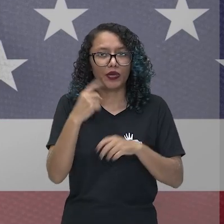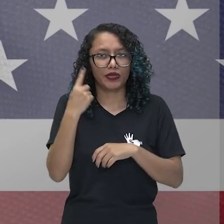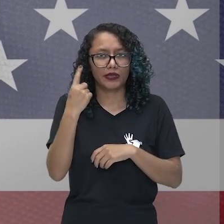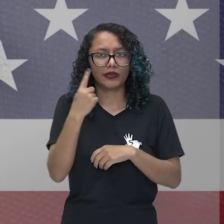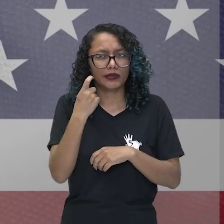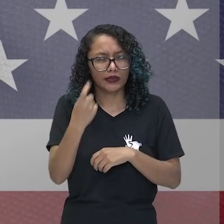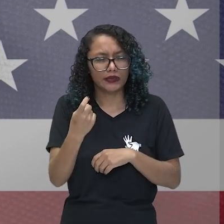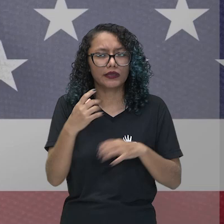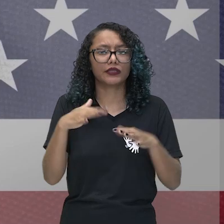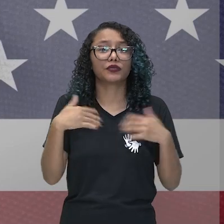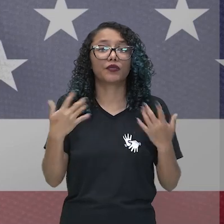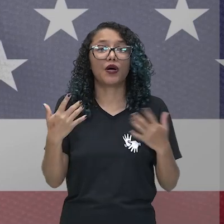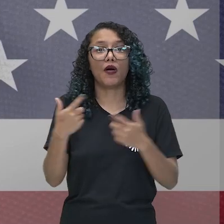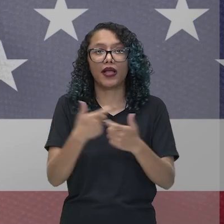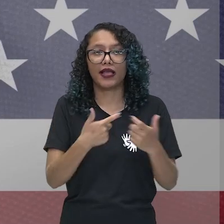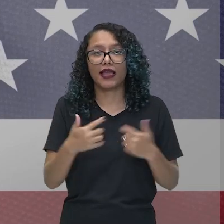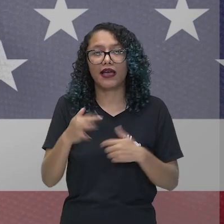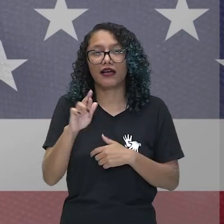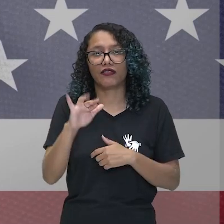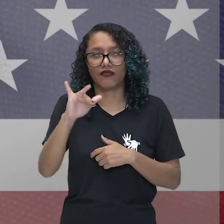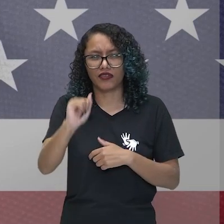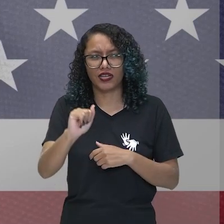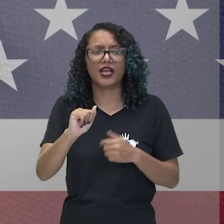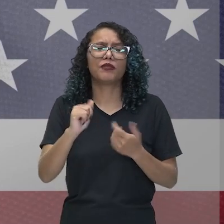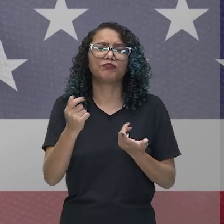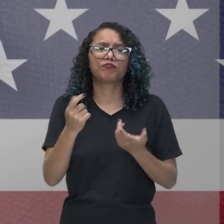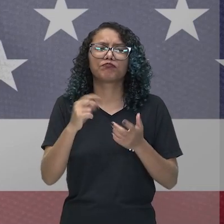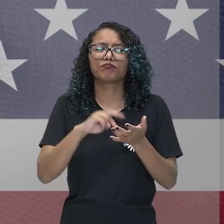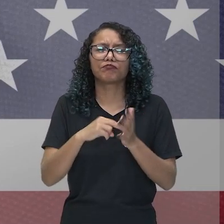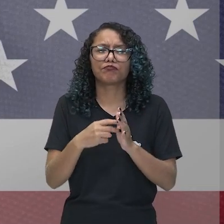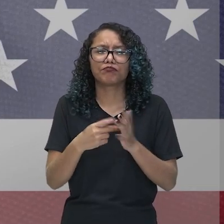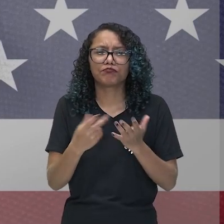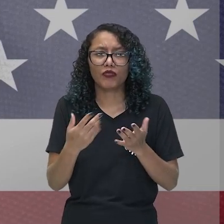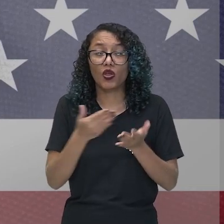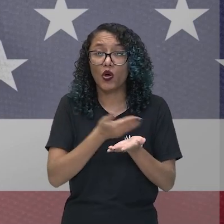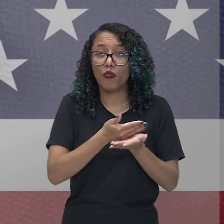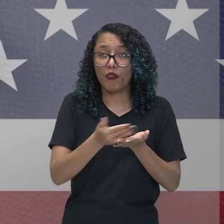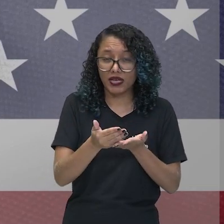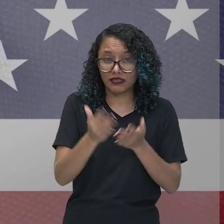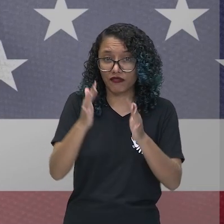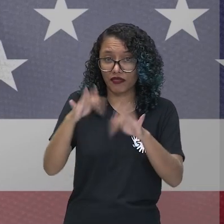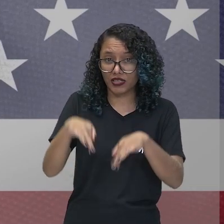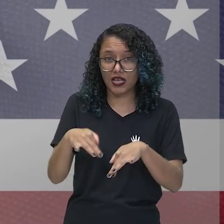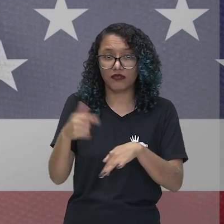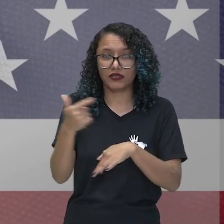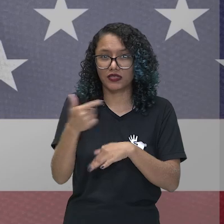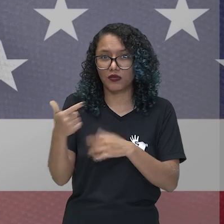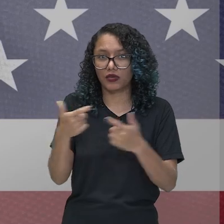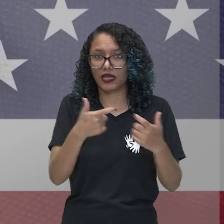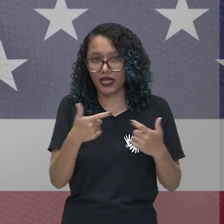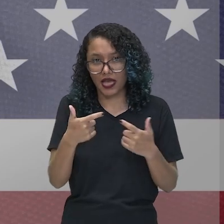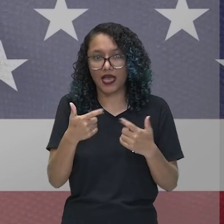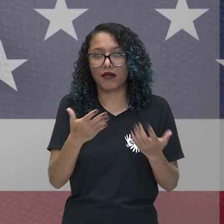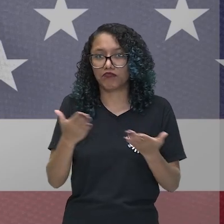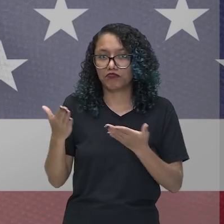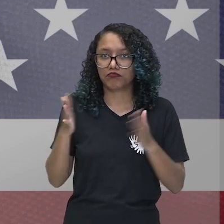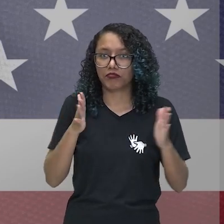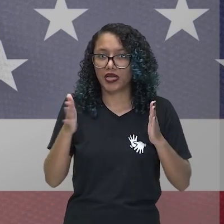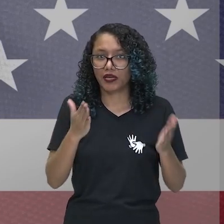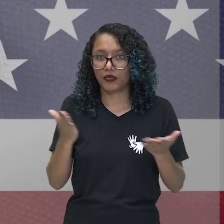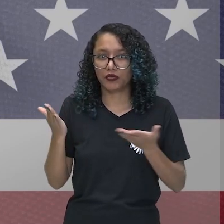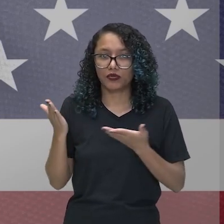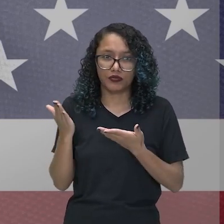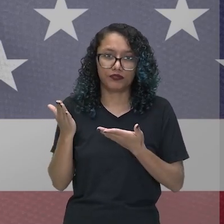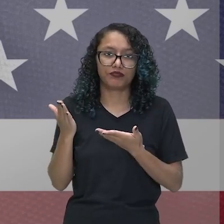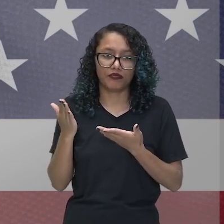então, aí, né, a Guerra Fria. A Guerra Fria, então, ela começa ali no final da Segunda Guerra Mundial, em 1945, tá?